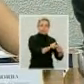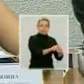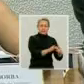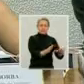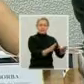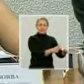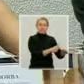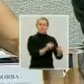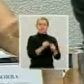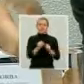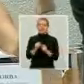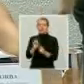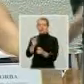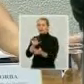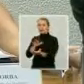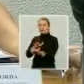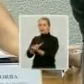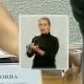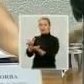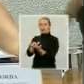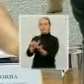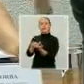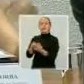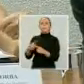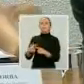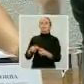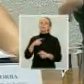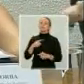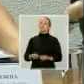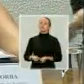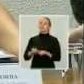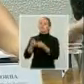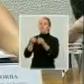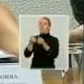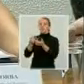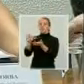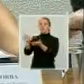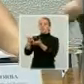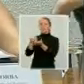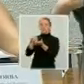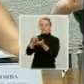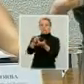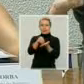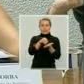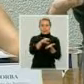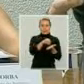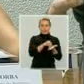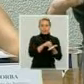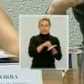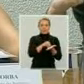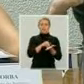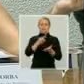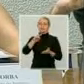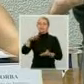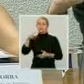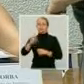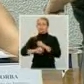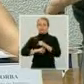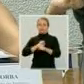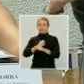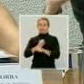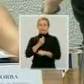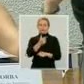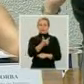diretamente no papel, porque eu tinha muitos títulos, mas pouca tiragem de cada título. Então, em 2002